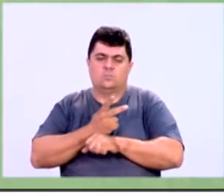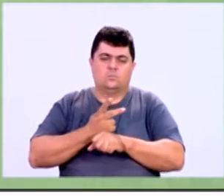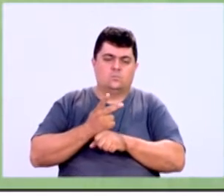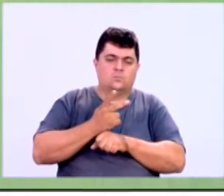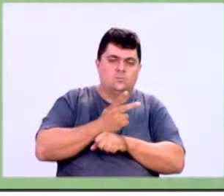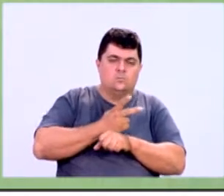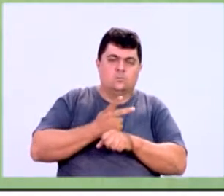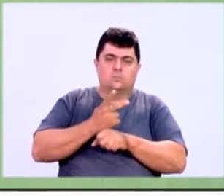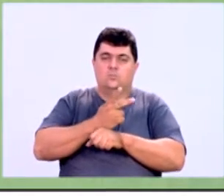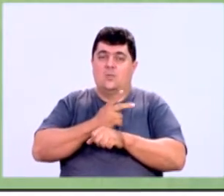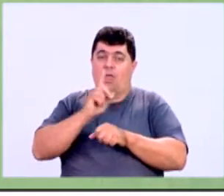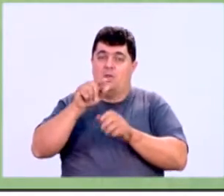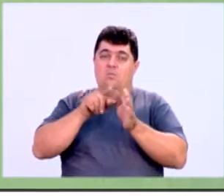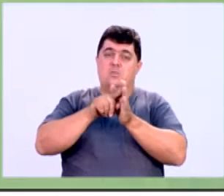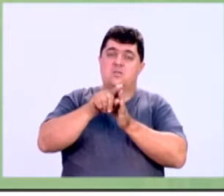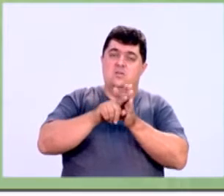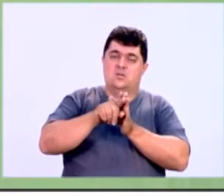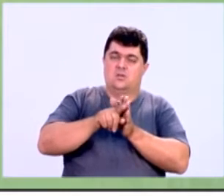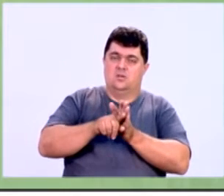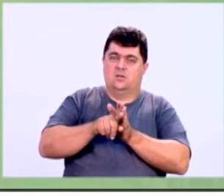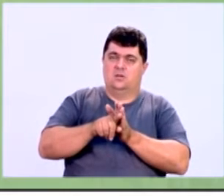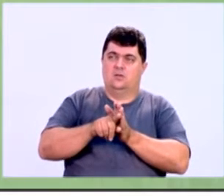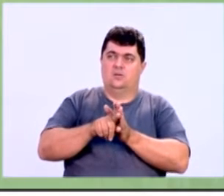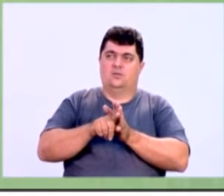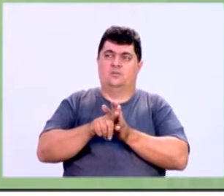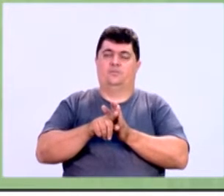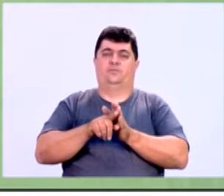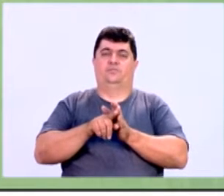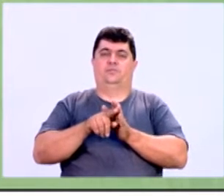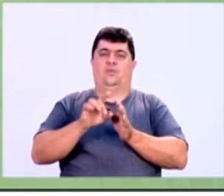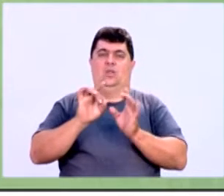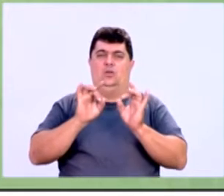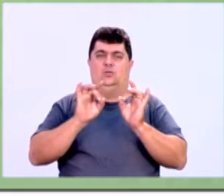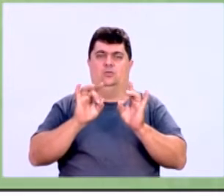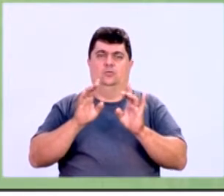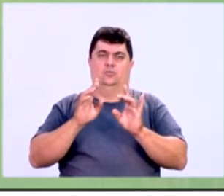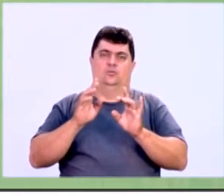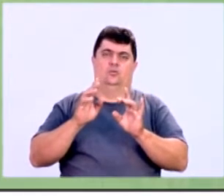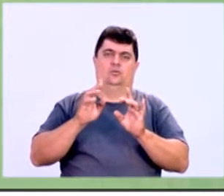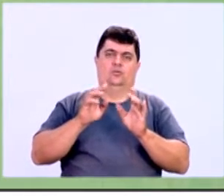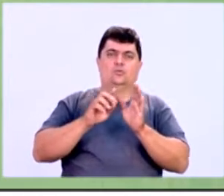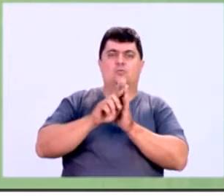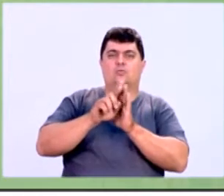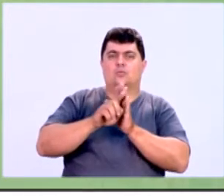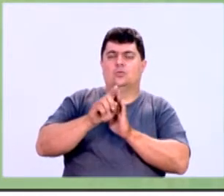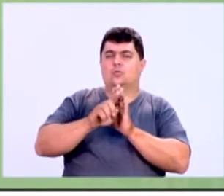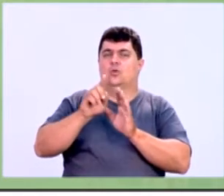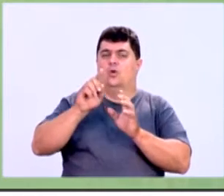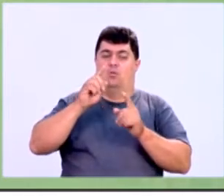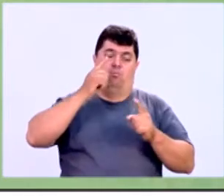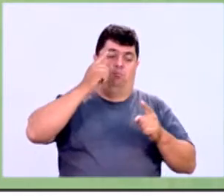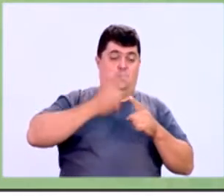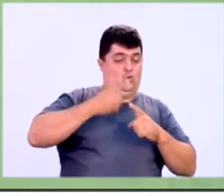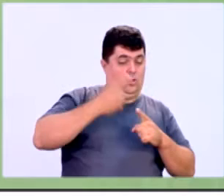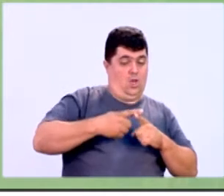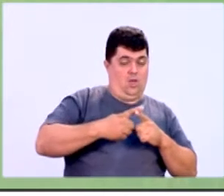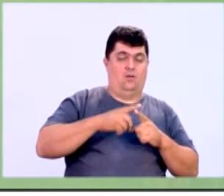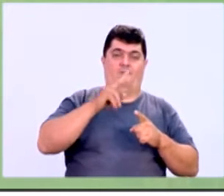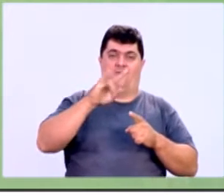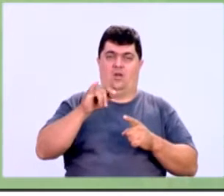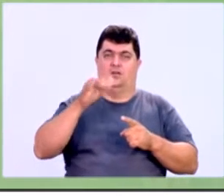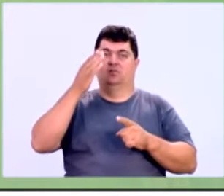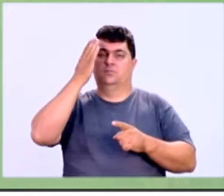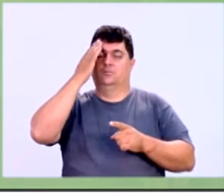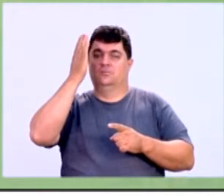chamamos de pesquisa. Então ele vai, além de buscar, né, quais são as causas, ele também